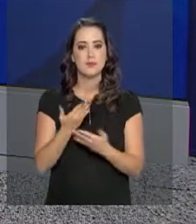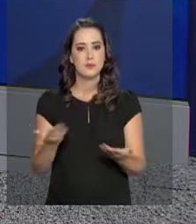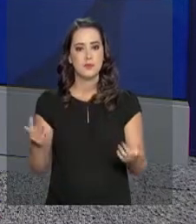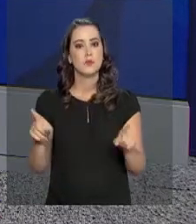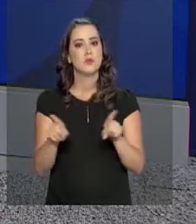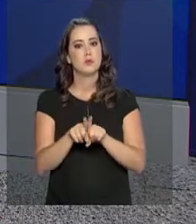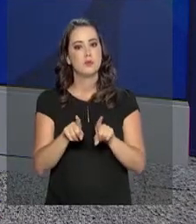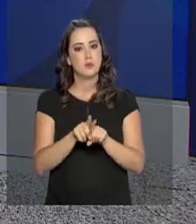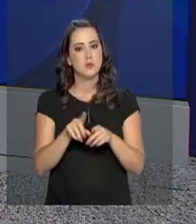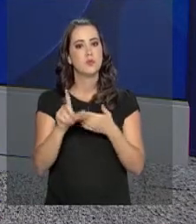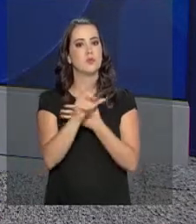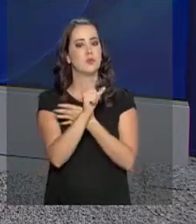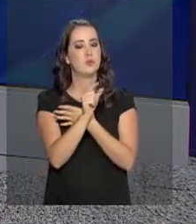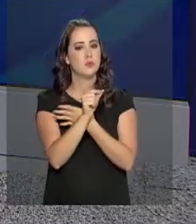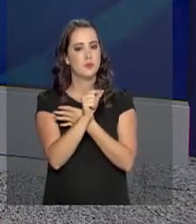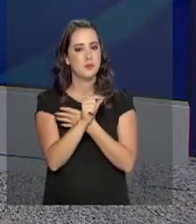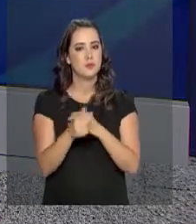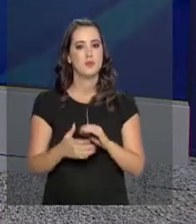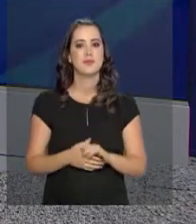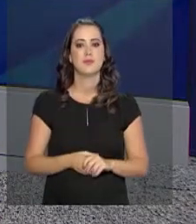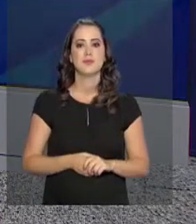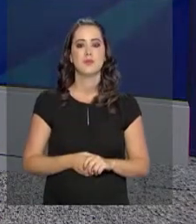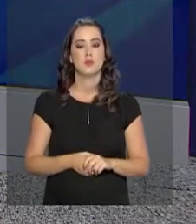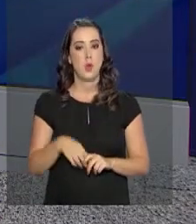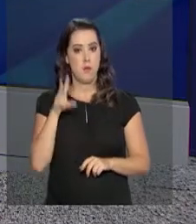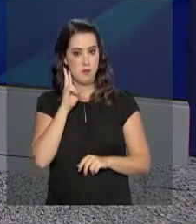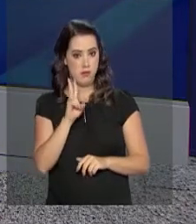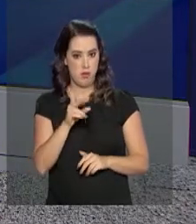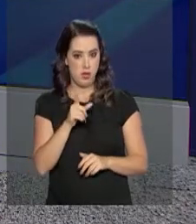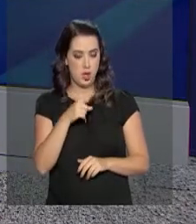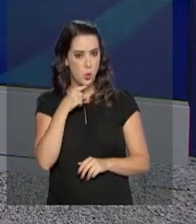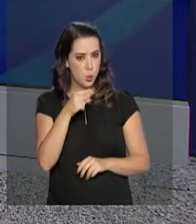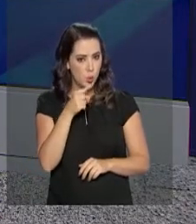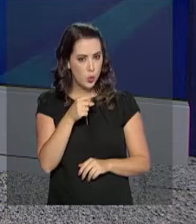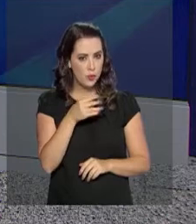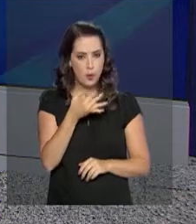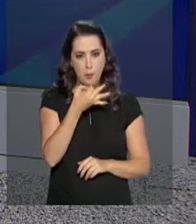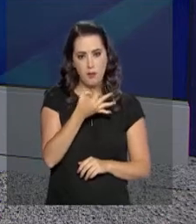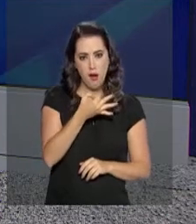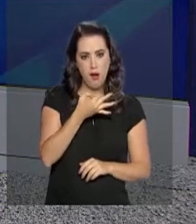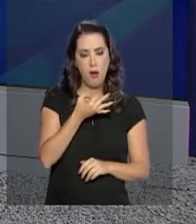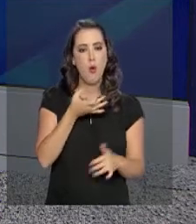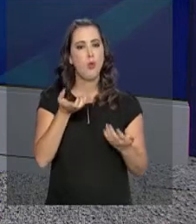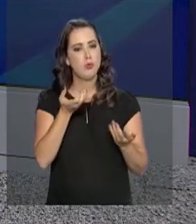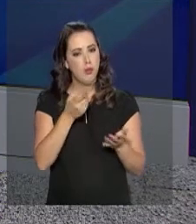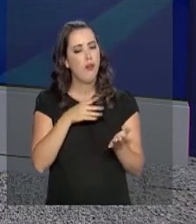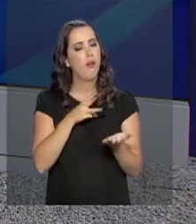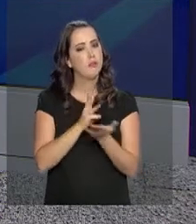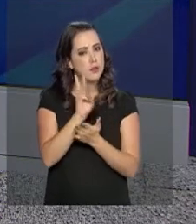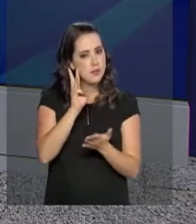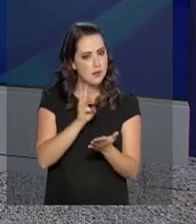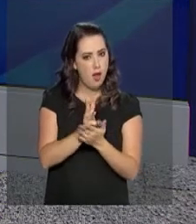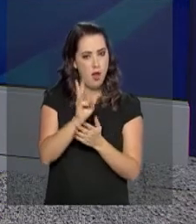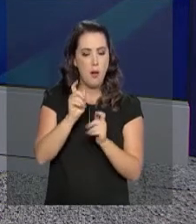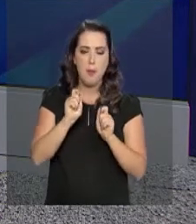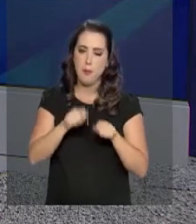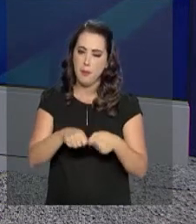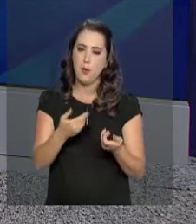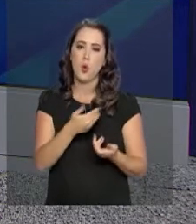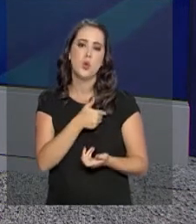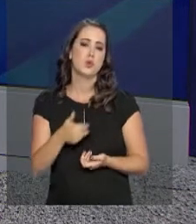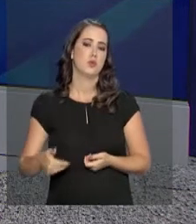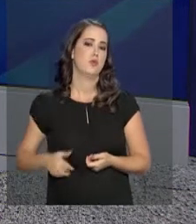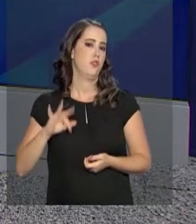no youtube acesse também o nosso perfil no twitter você pode mandar suas sugestões de reportagens e dúvidas sobre programas e ações do governo